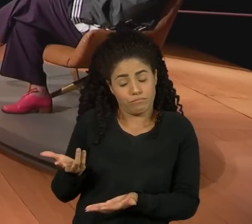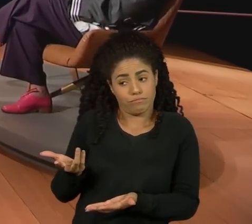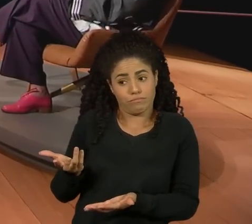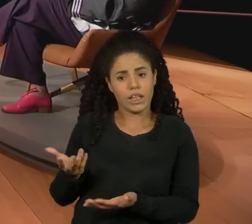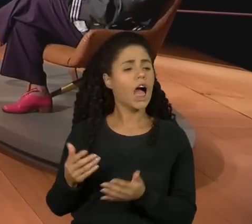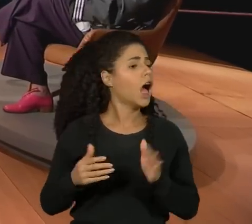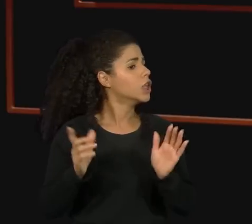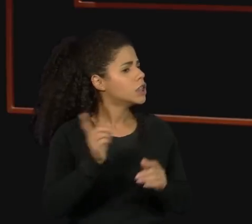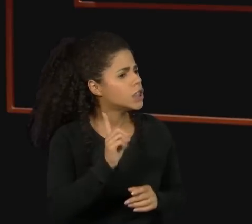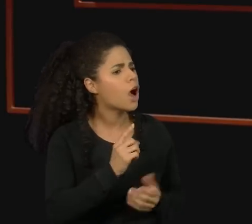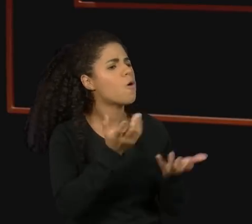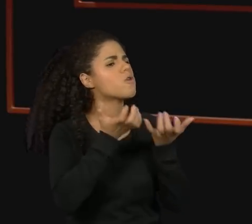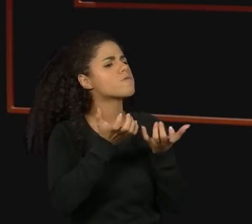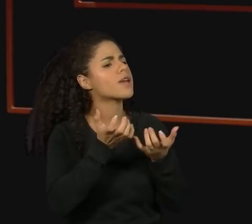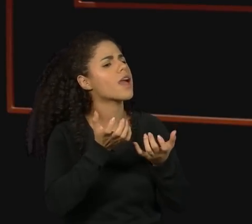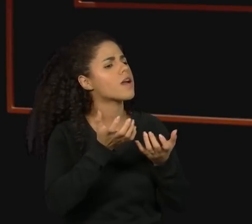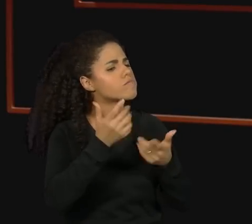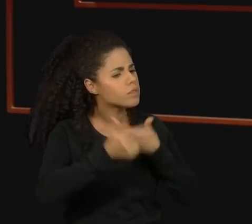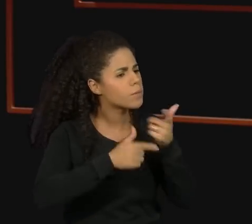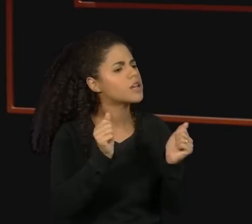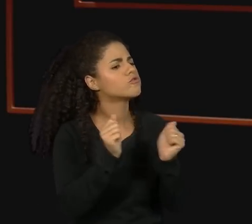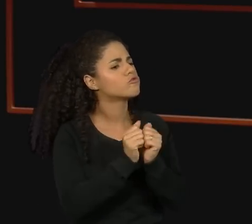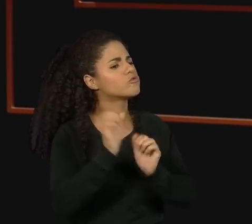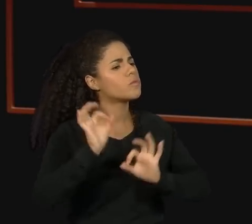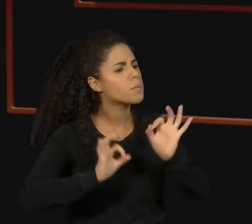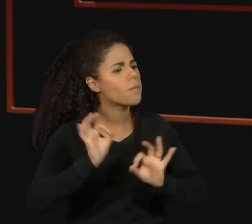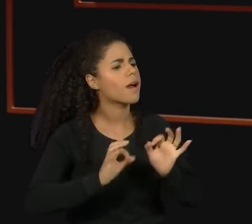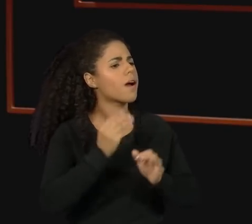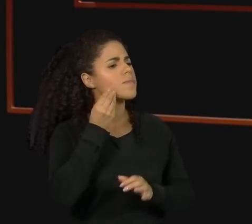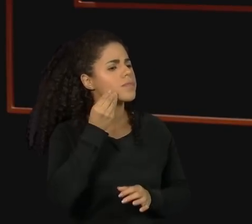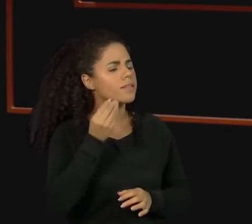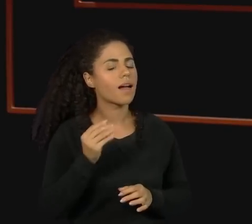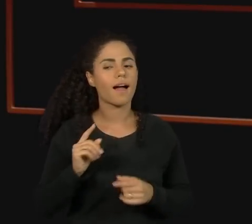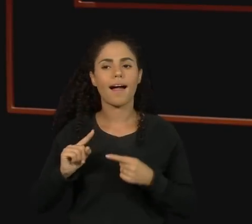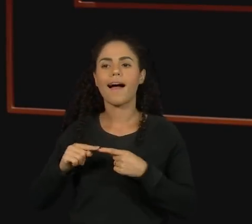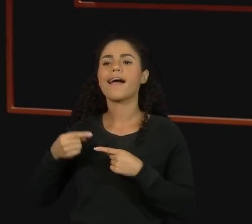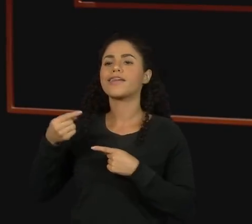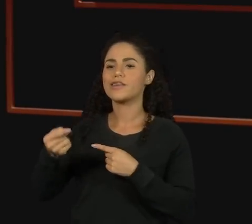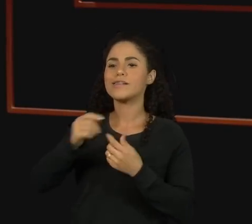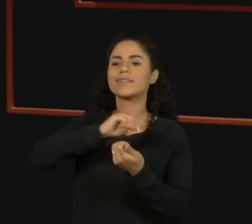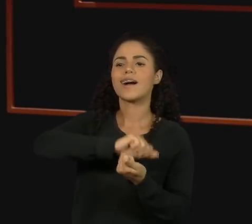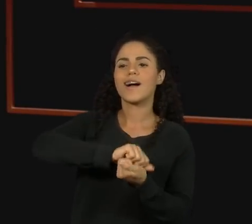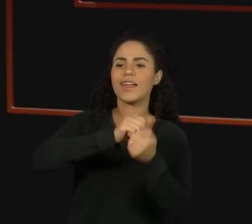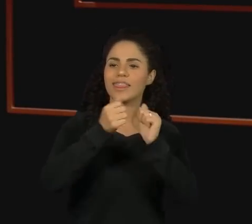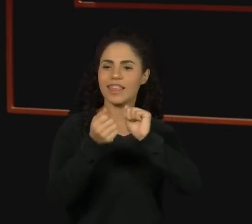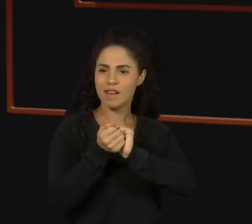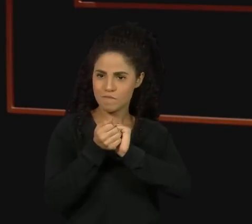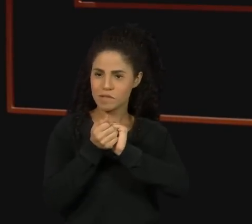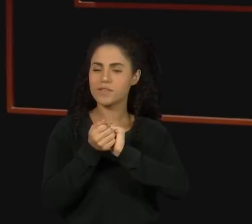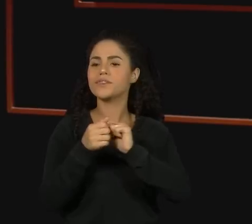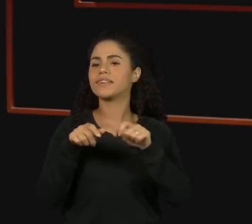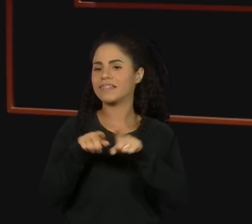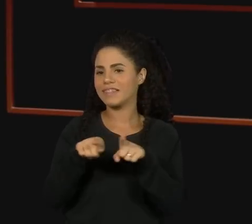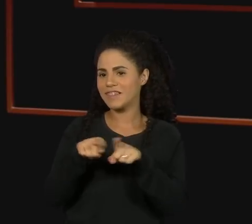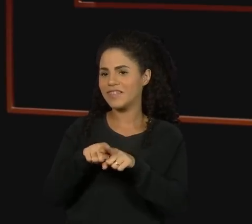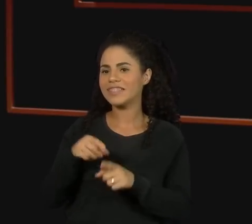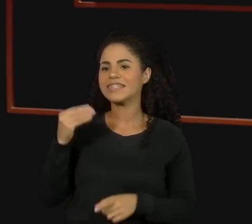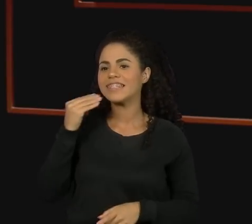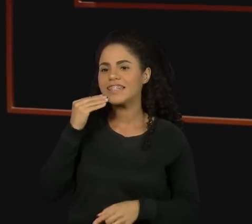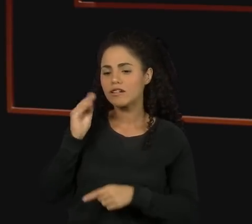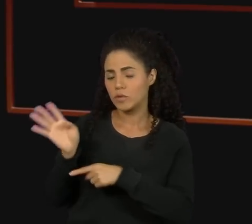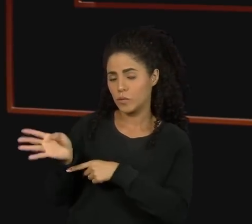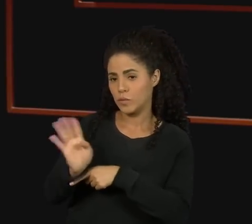Não, mas eu quero fazer. E aí ele faz o Purgatório, e em seguida faz a adaptação que eu fiz do Prata Palomares, o filme